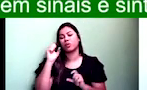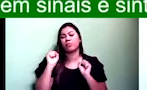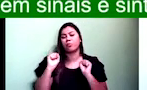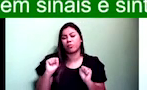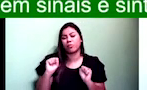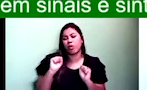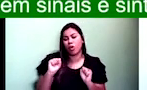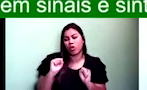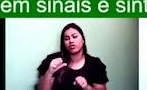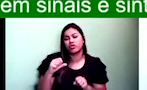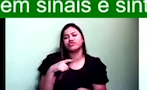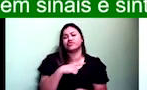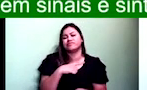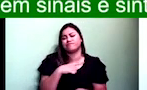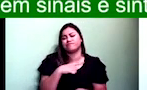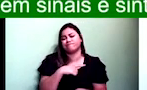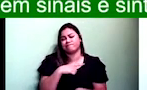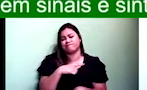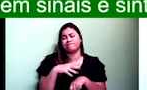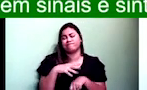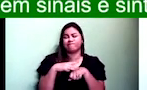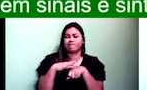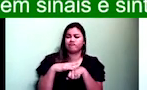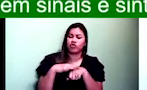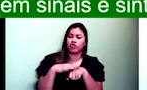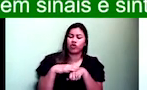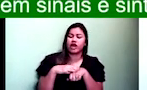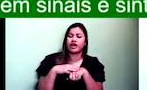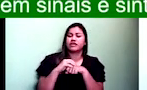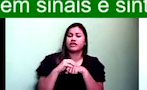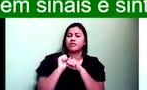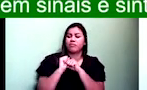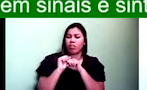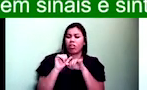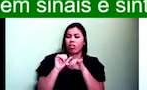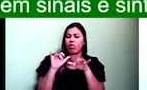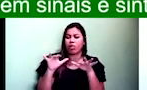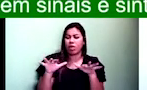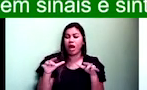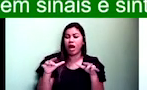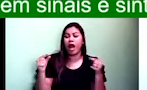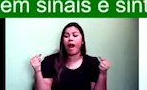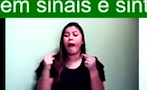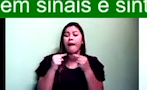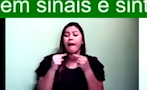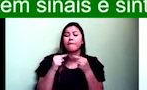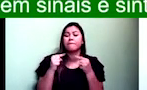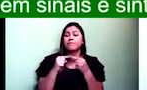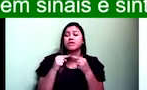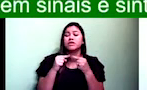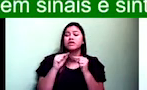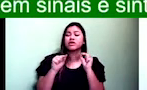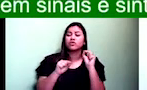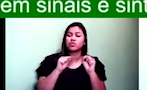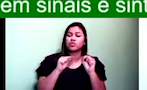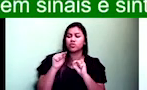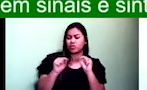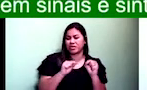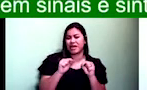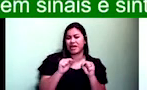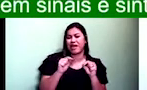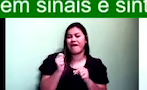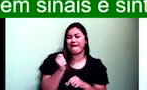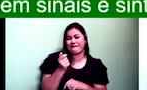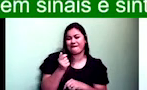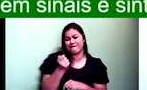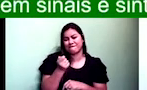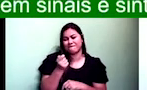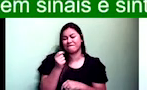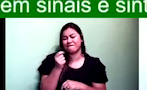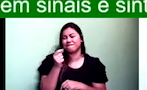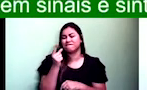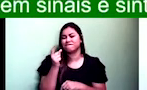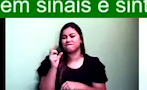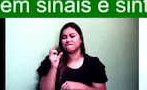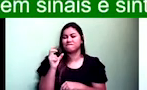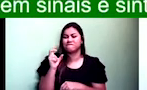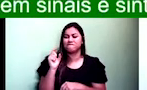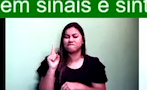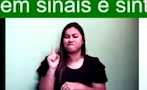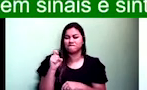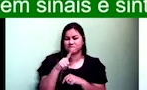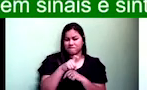a patologia e transmitir uma infecção, mesmo sendo assintomática, sem sinais